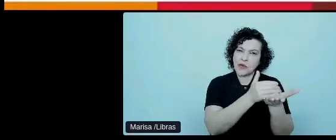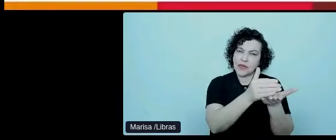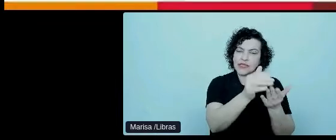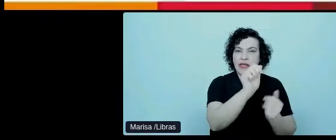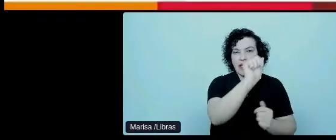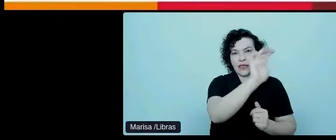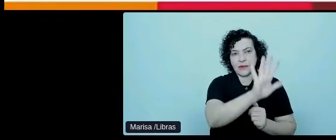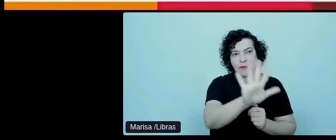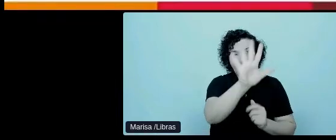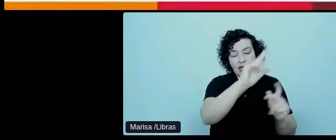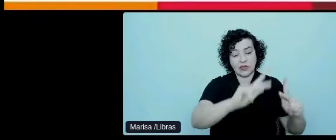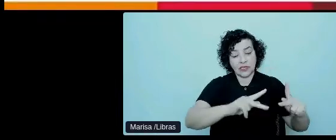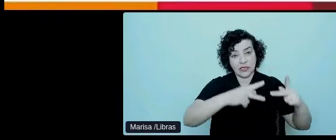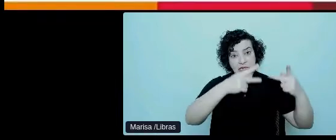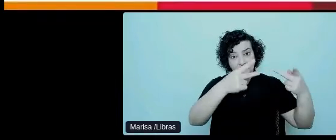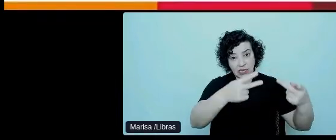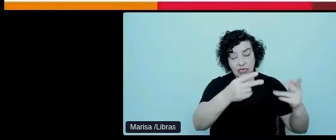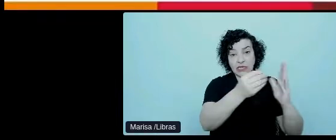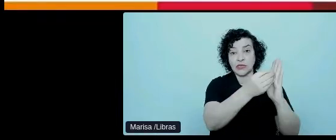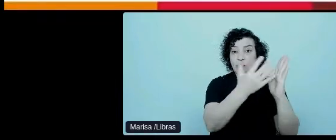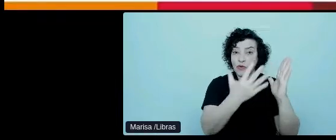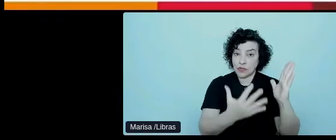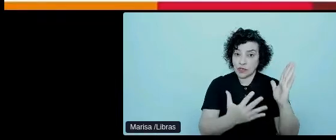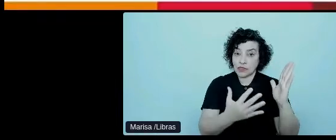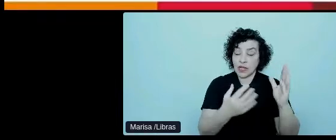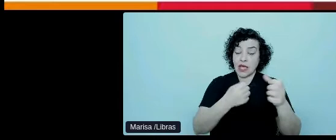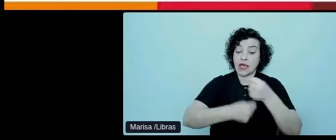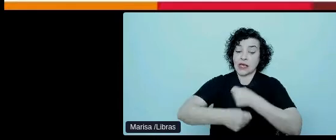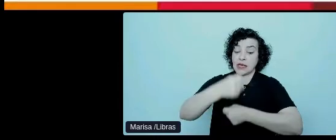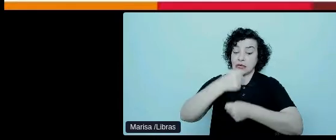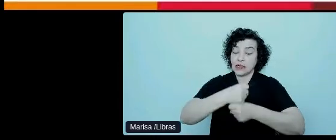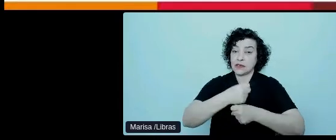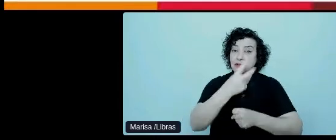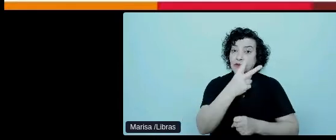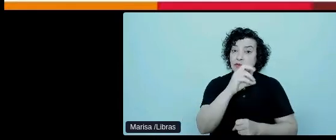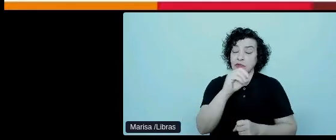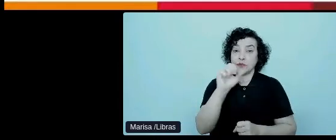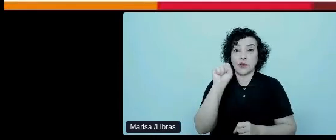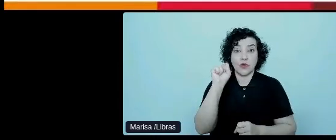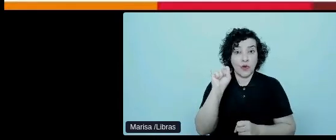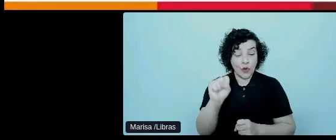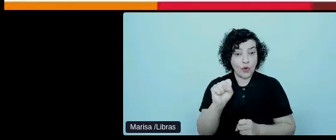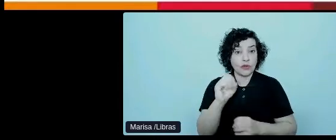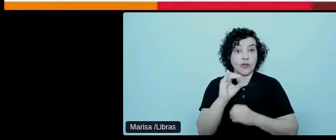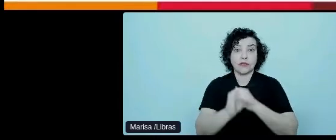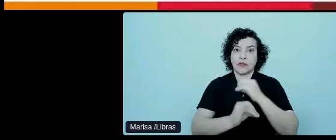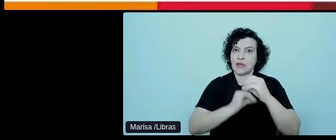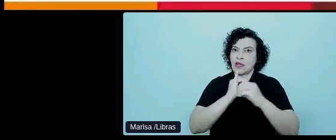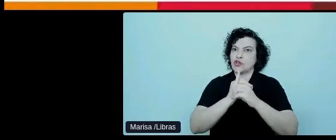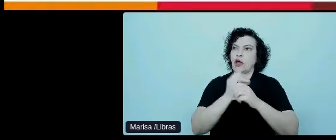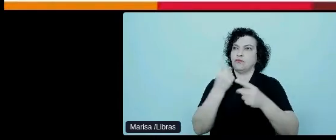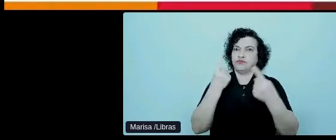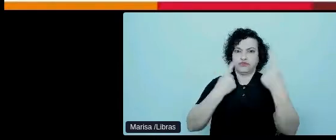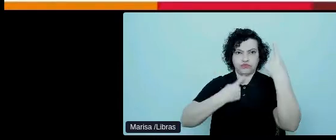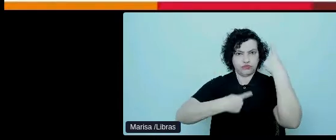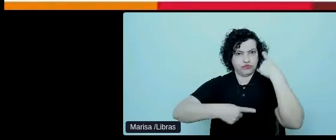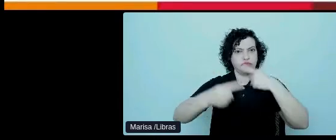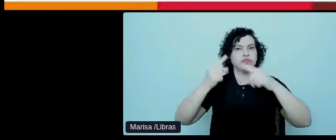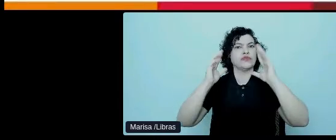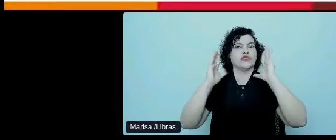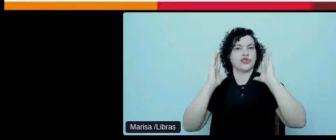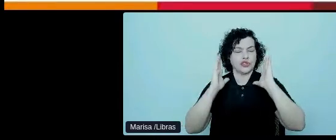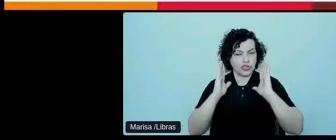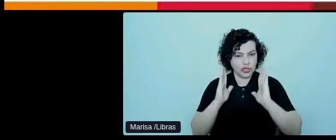e o conteúdo de fato. E agora, em 2008, a internet já tinha evoluído bastante. Para ter uma ideia,